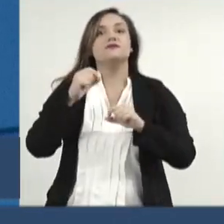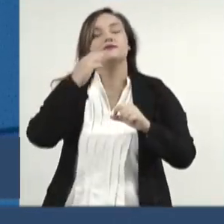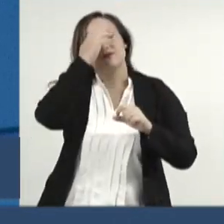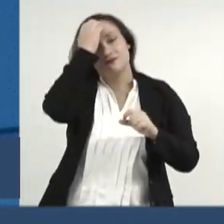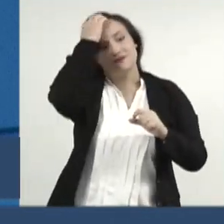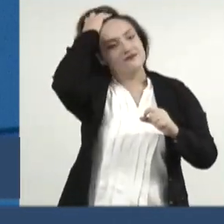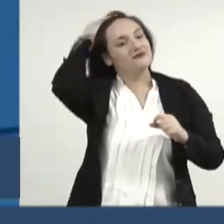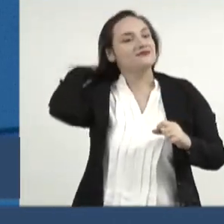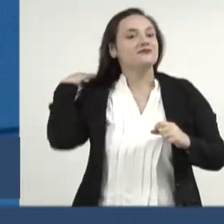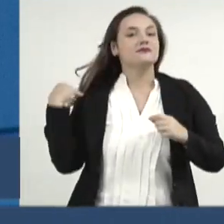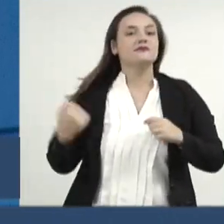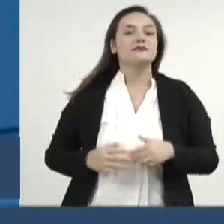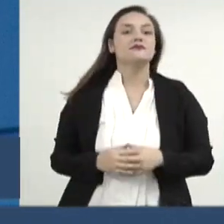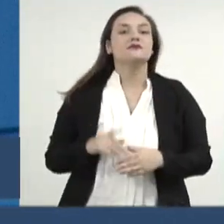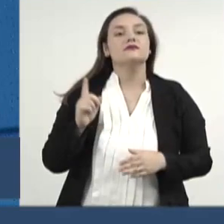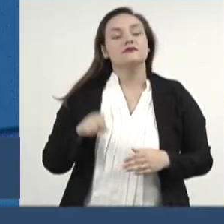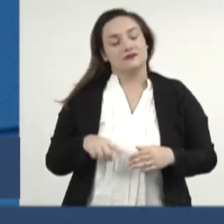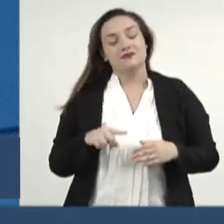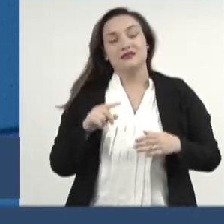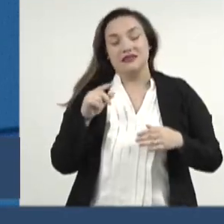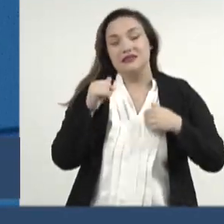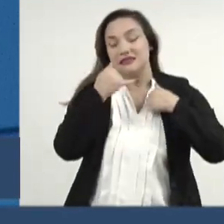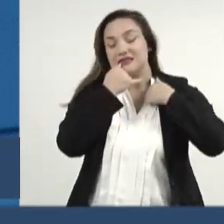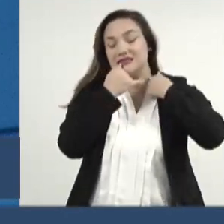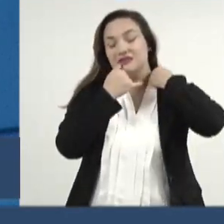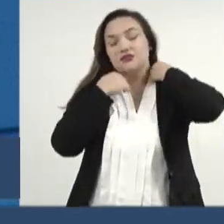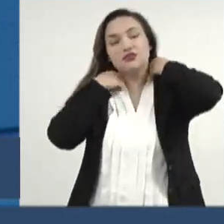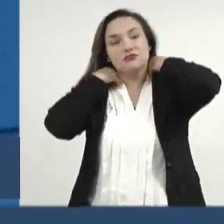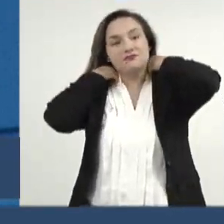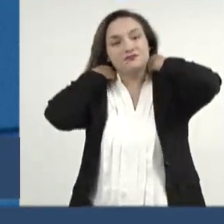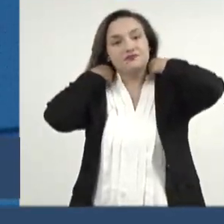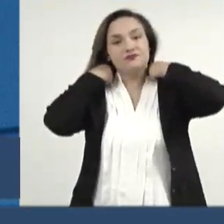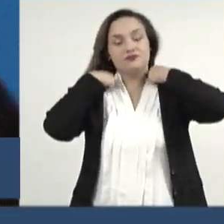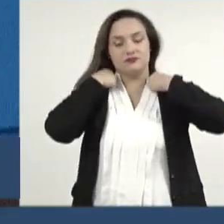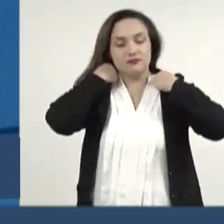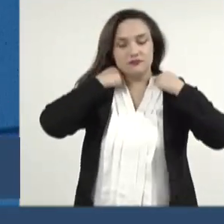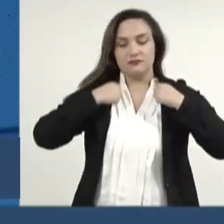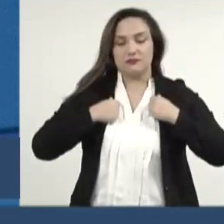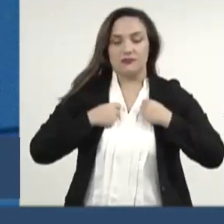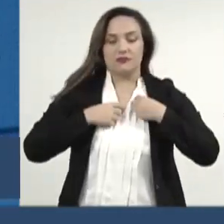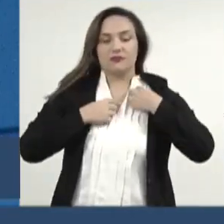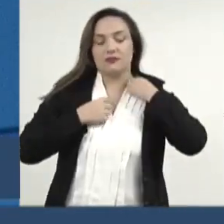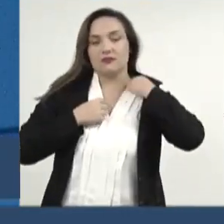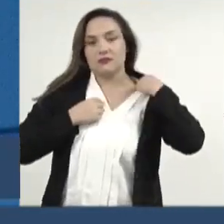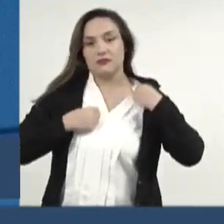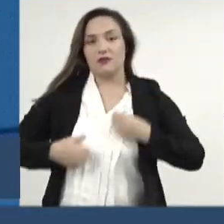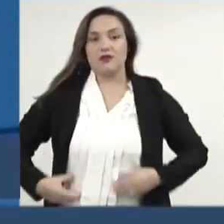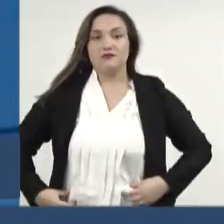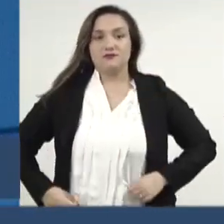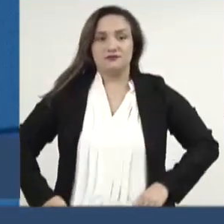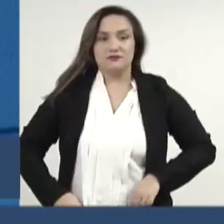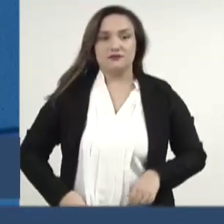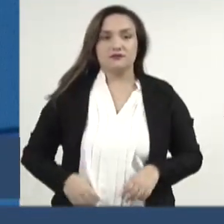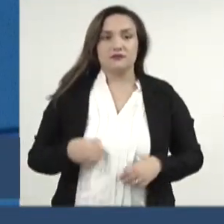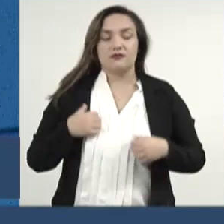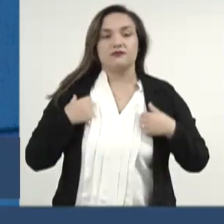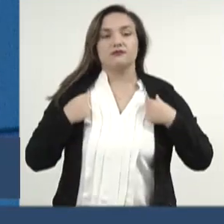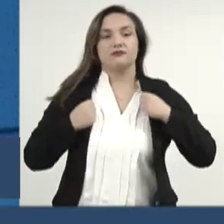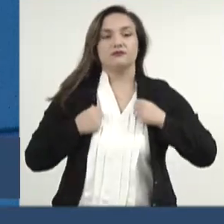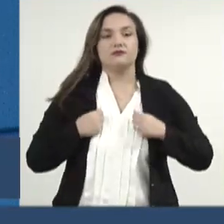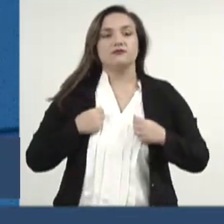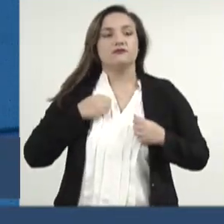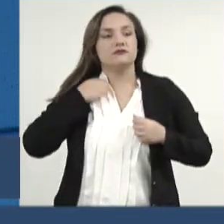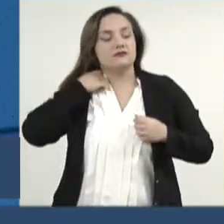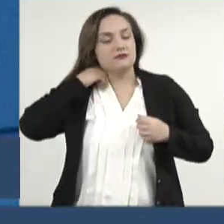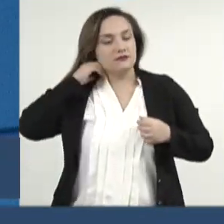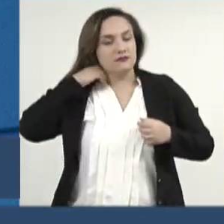Então, é realmente inadmissível, no mês da mulher, que nós estamos falando tanto, deputada Gleice Jaime,